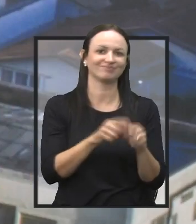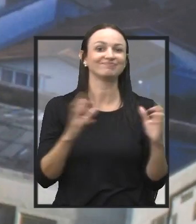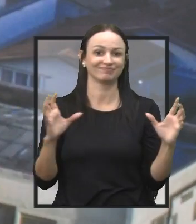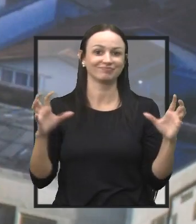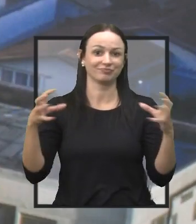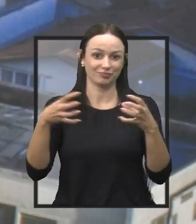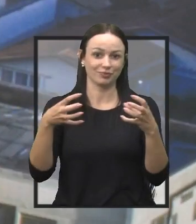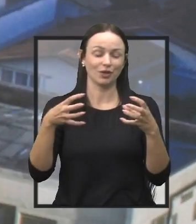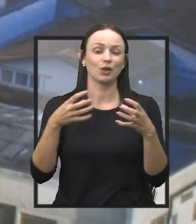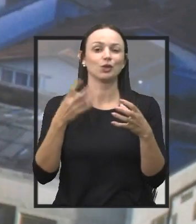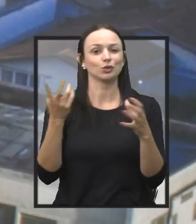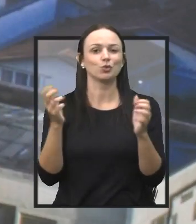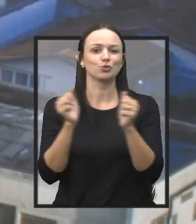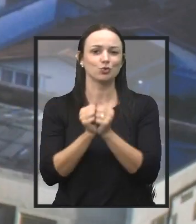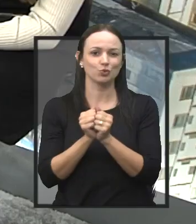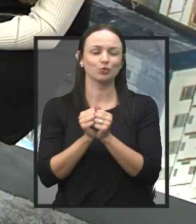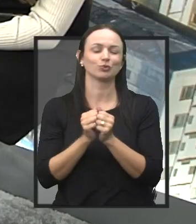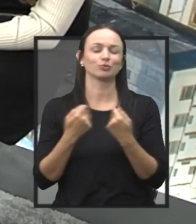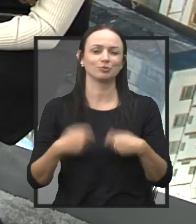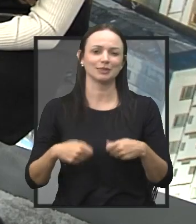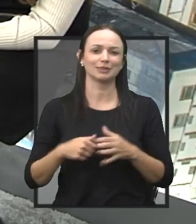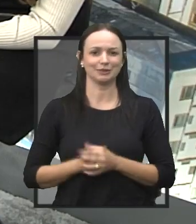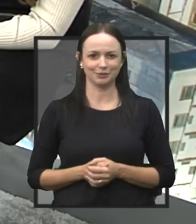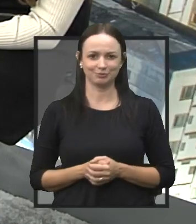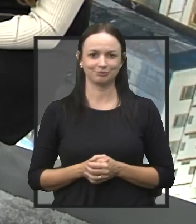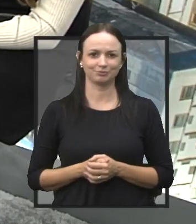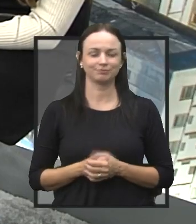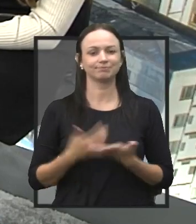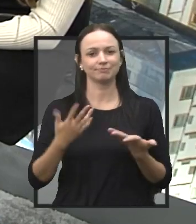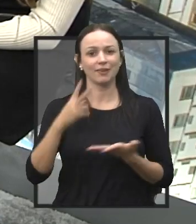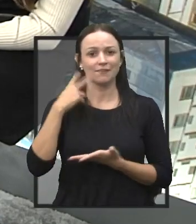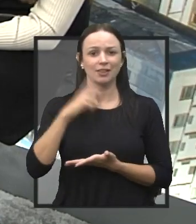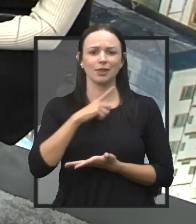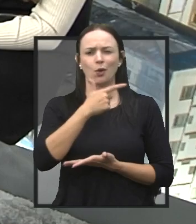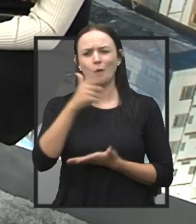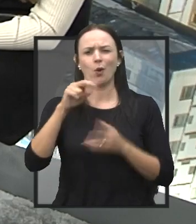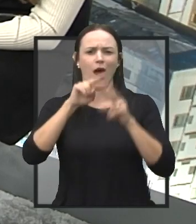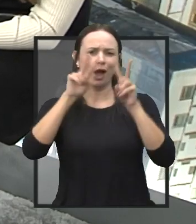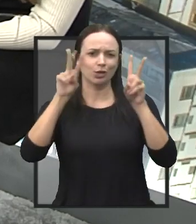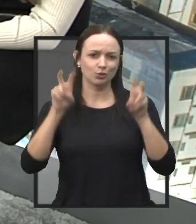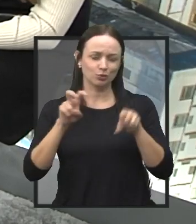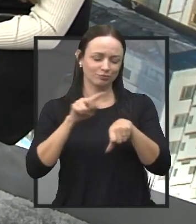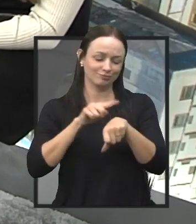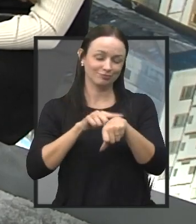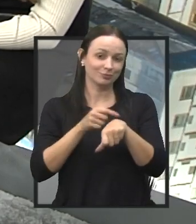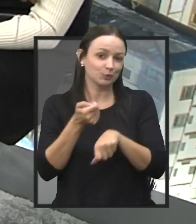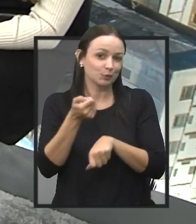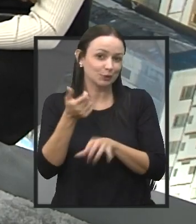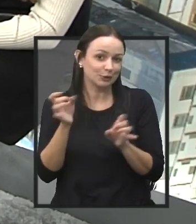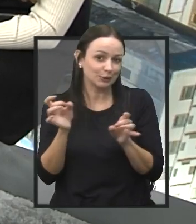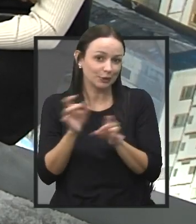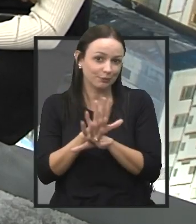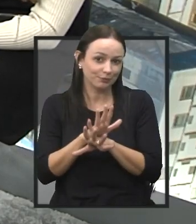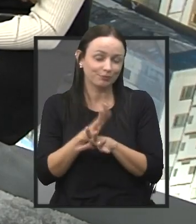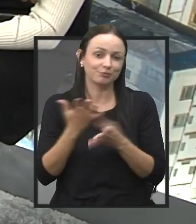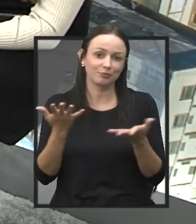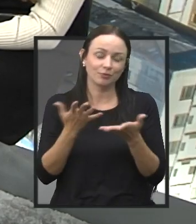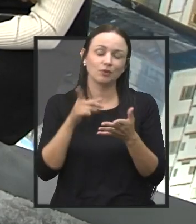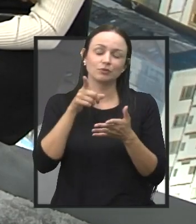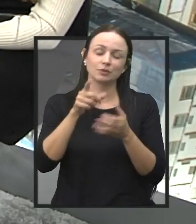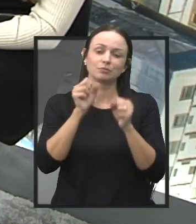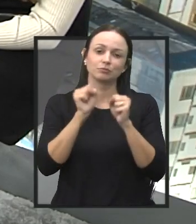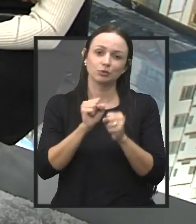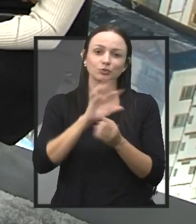duas frentes, né, juntas. Bacana. Bom, vereadora, a gente teria muitos outros assuntos, mas o nosso tempo já está quase se esgotando. Eu quero abrir espaço